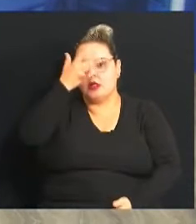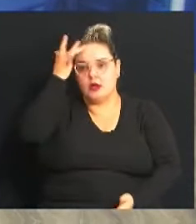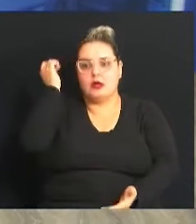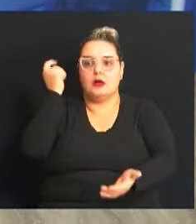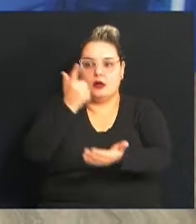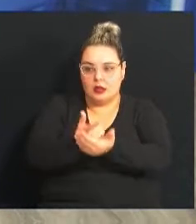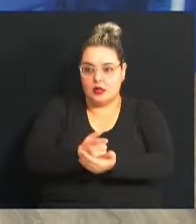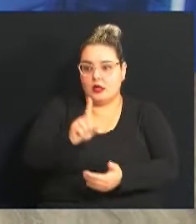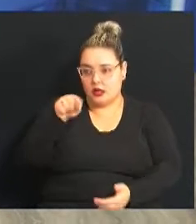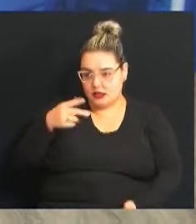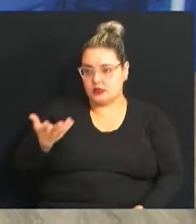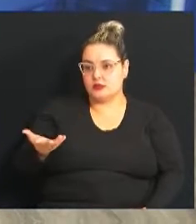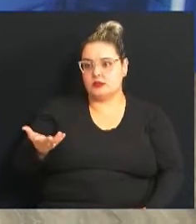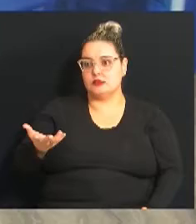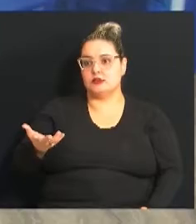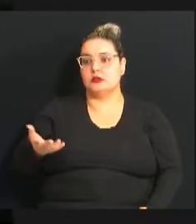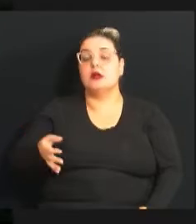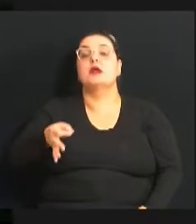derrubado.